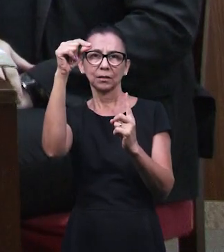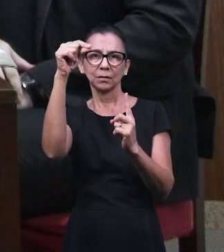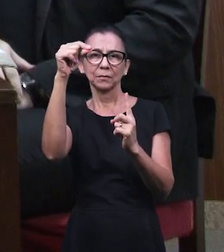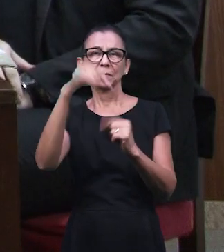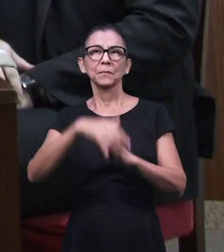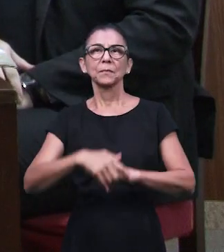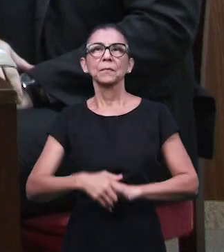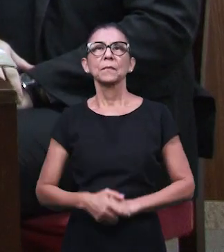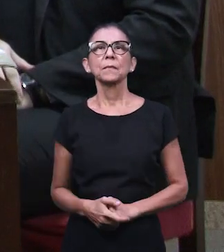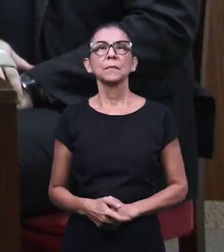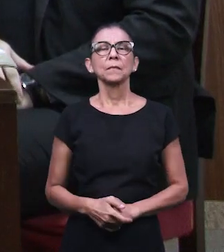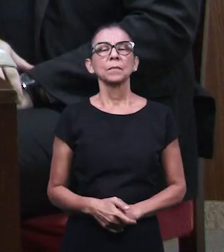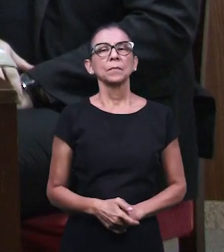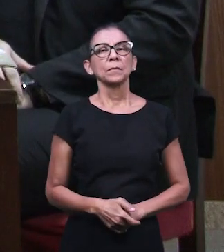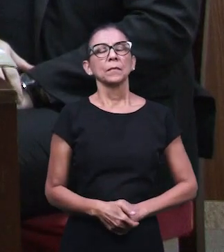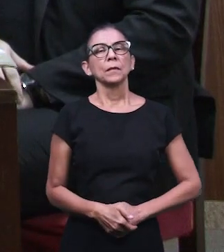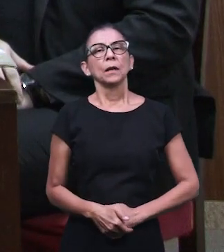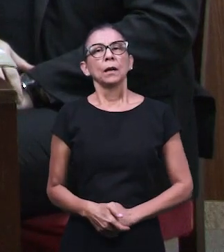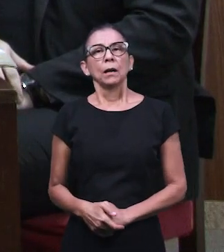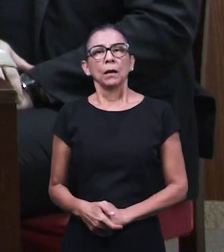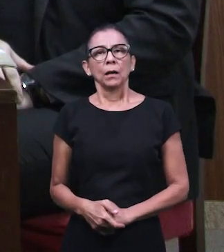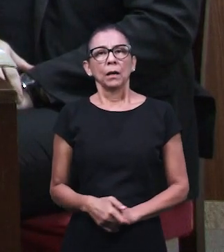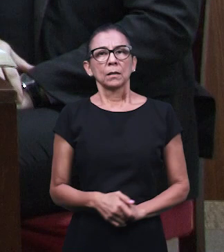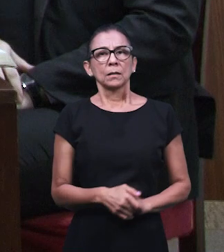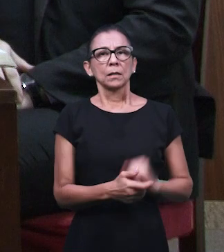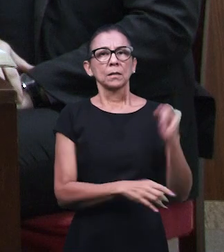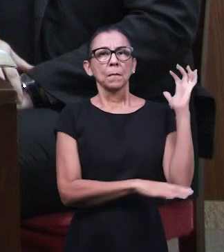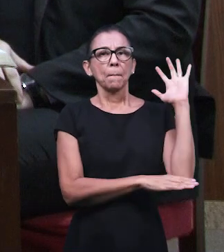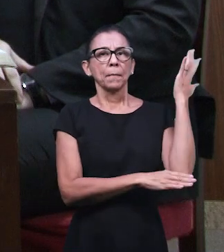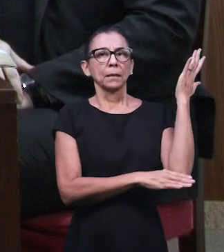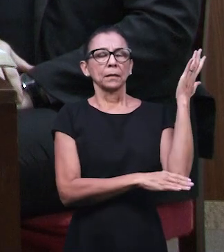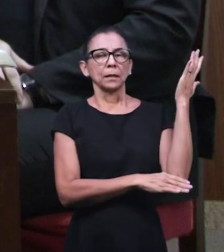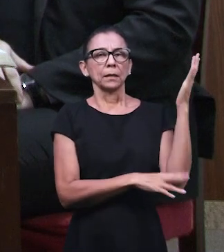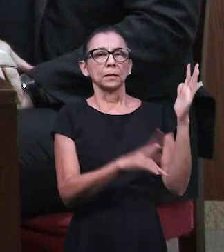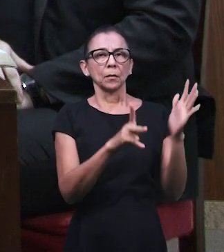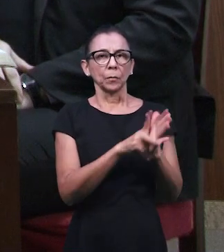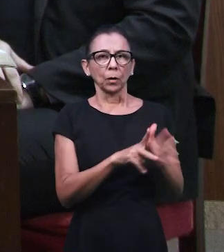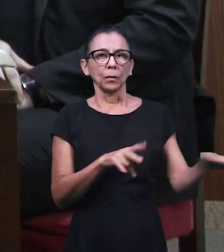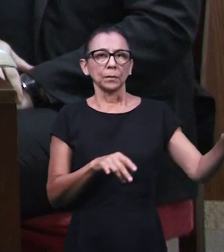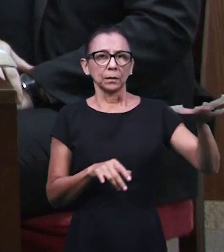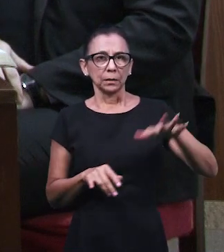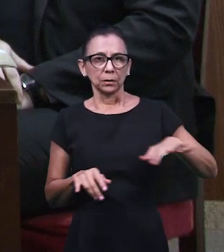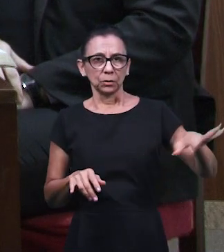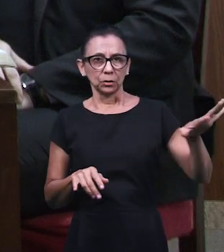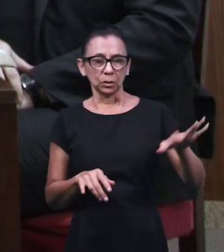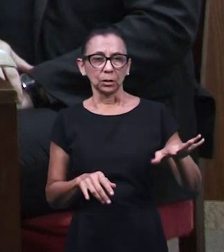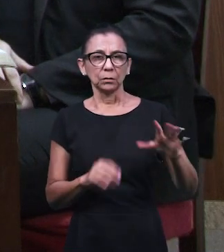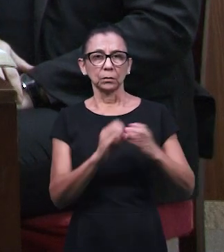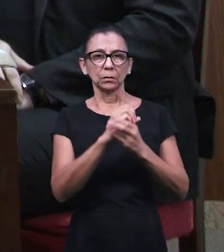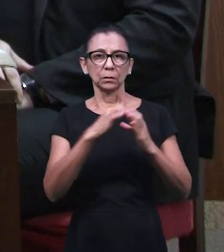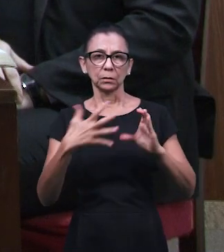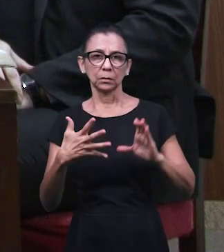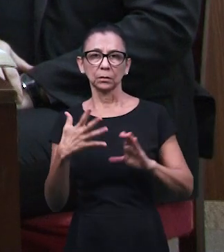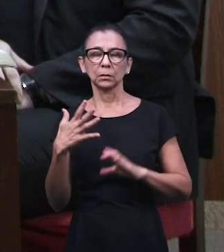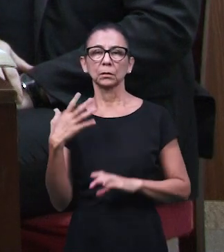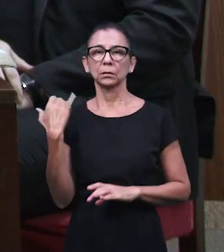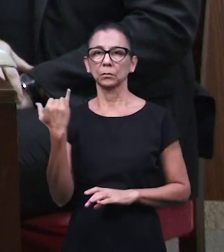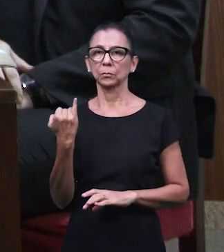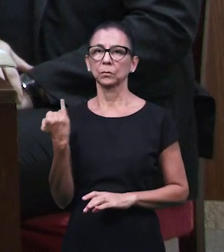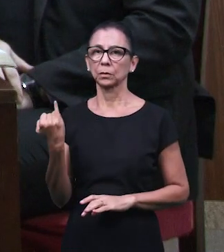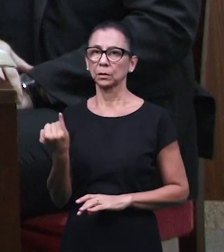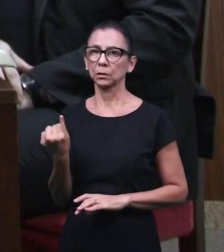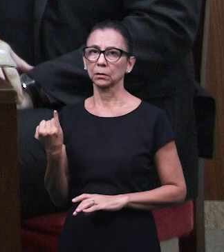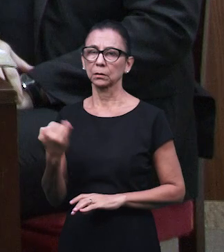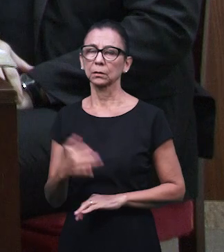Líbano, eles têm uma característica muito importante, além do que já foi citado pelas irmãs, é que